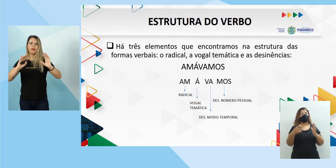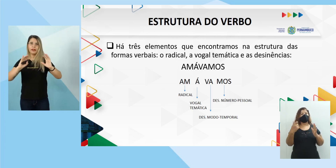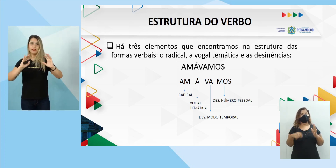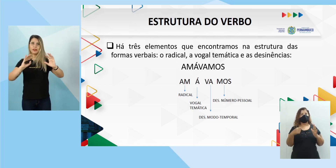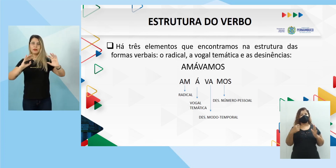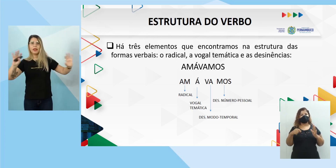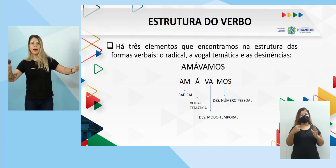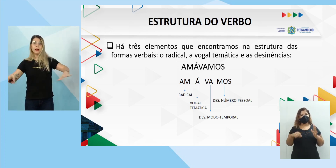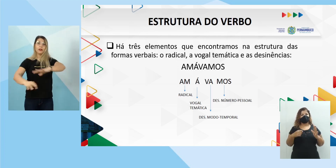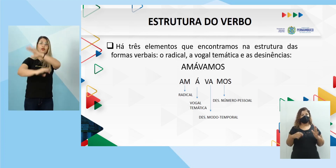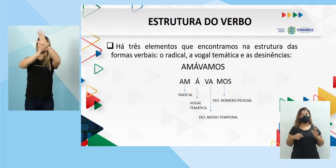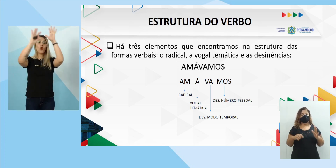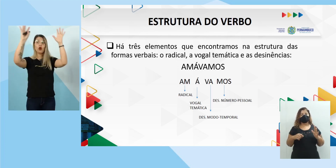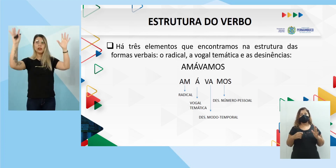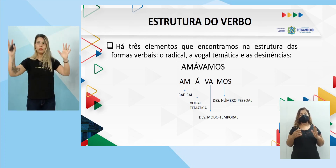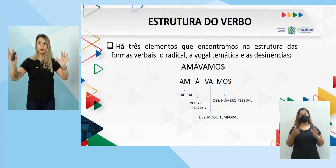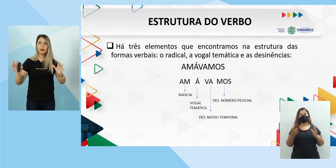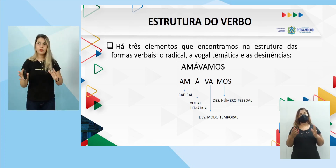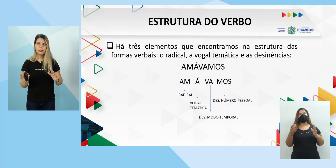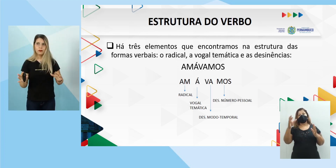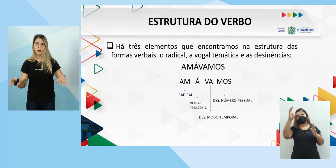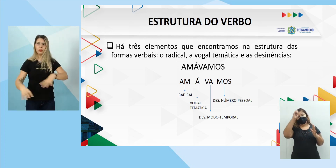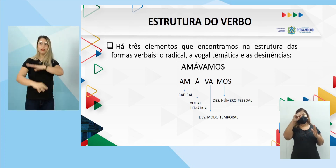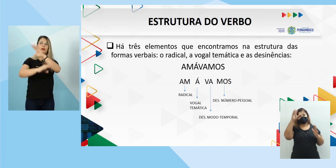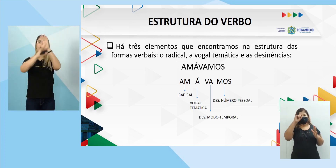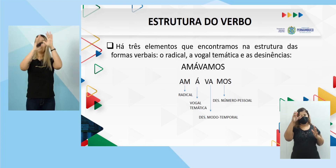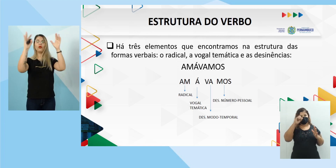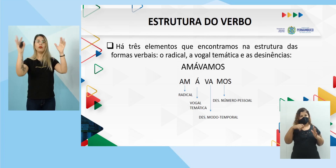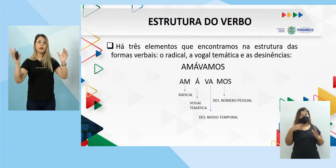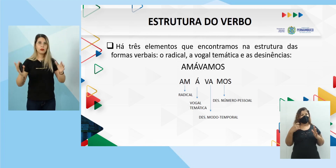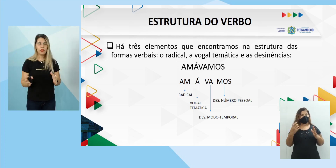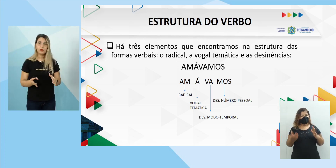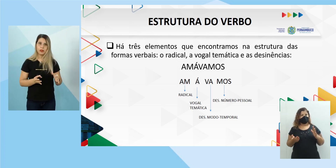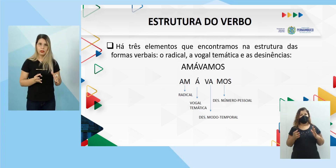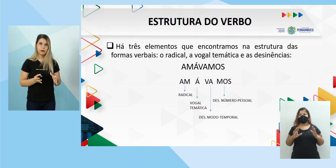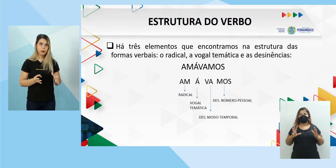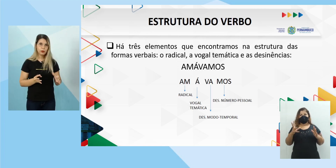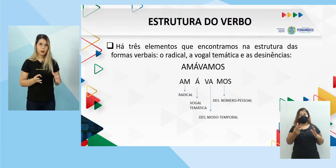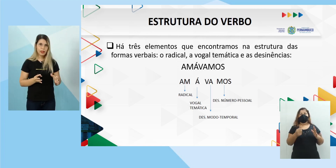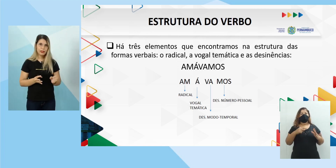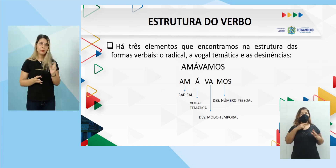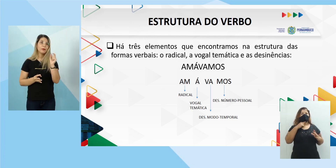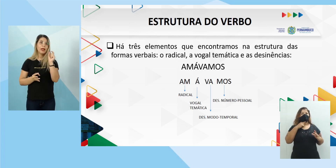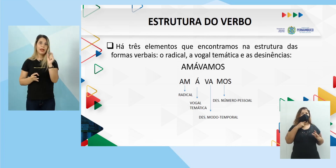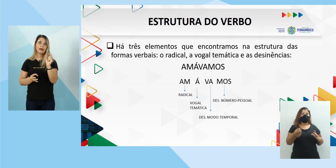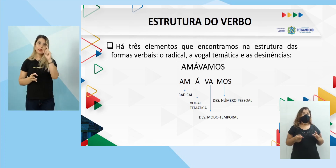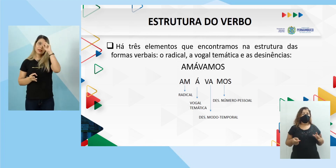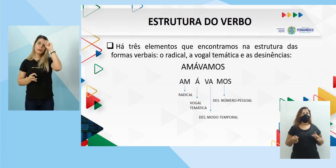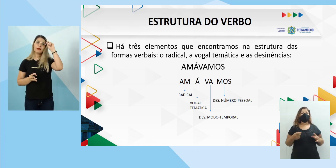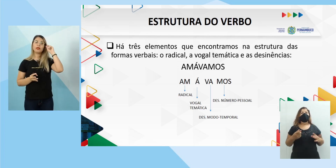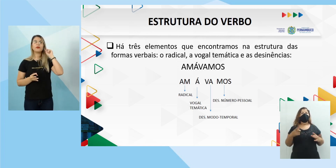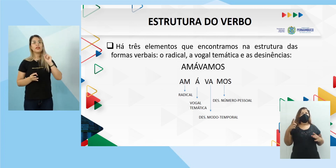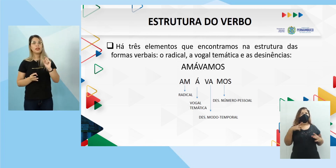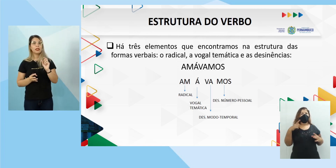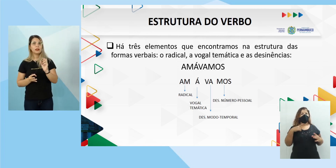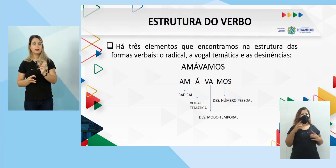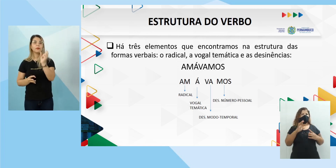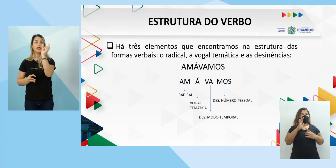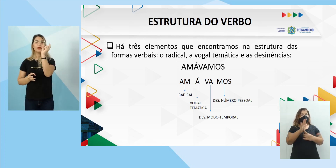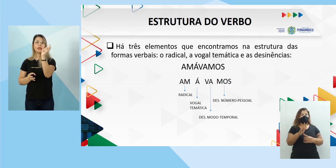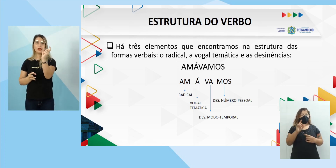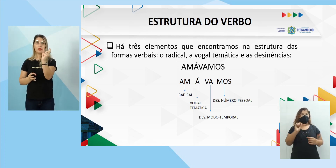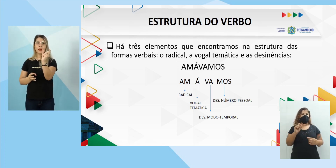ao invés de assimilar toda a conjugação verbal de todos os verbos da língua portuguesa, ela vai dizer para mim o